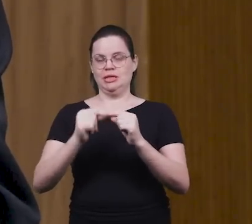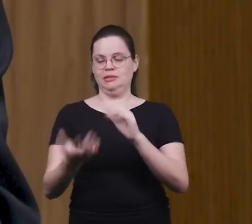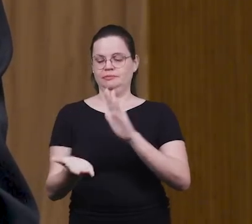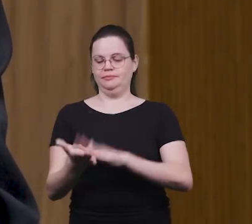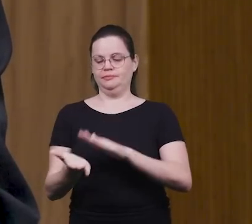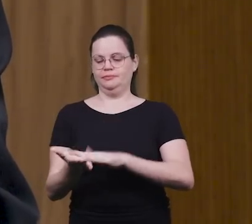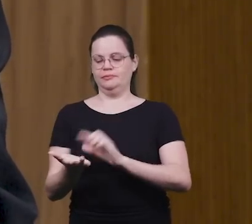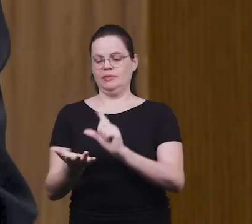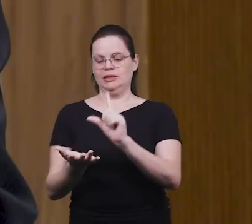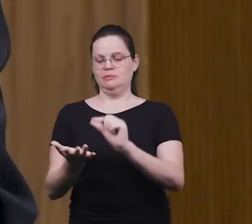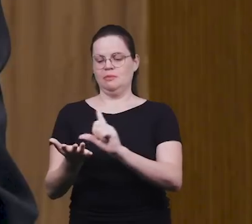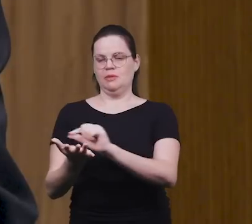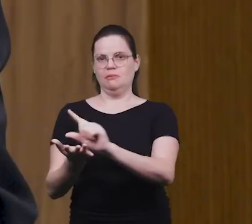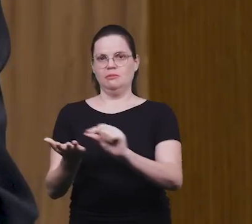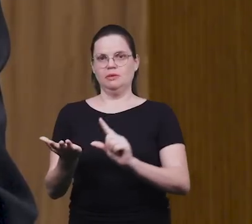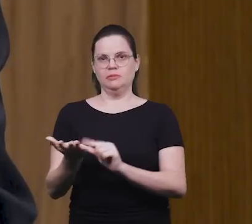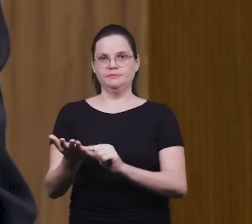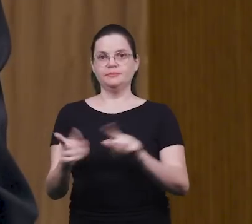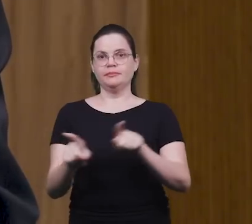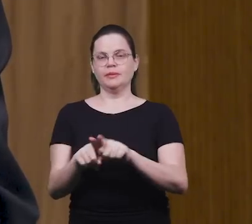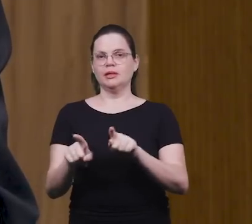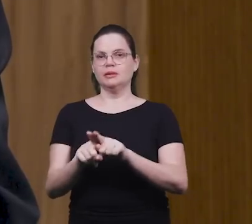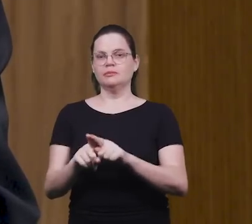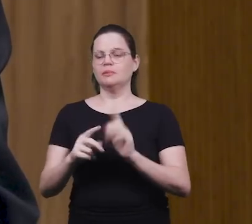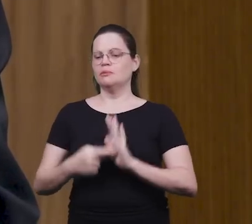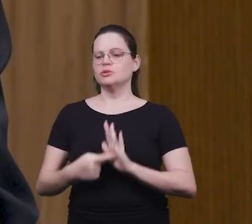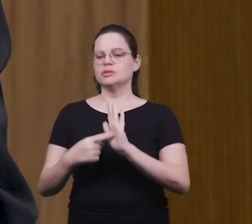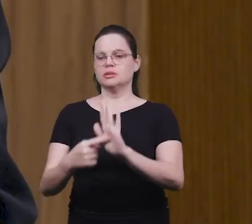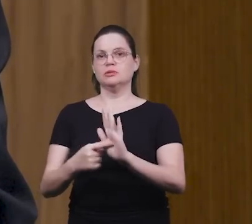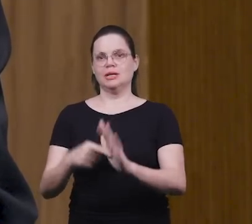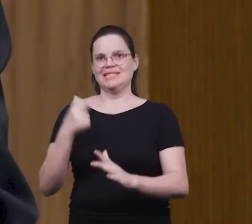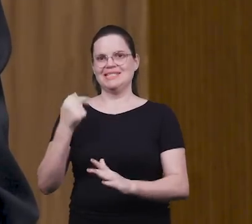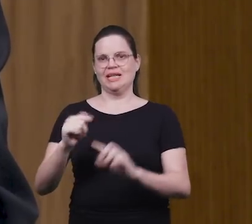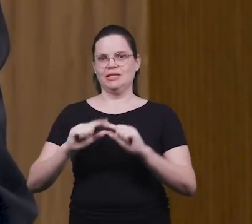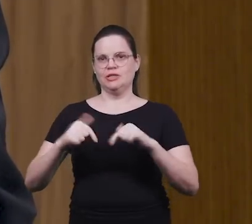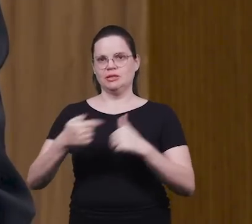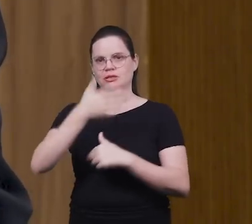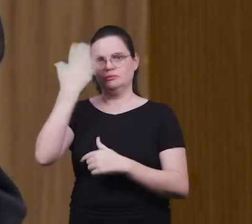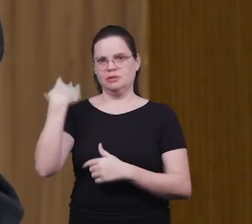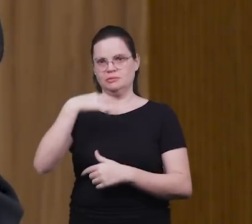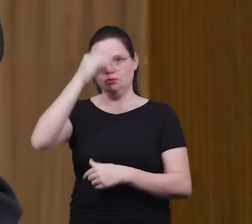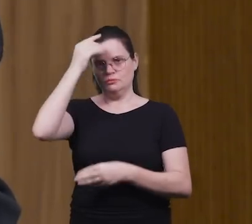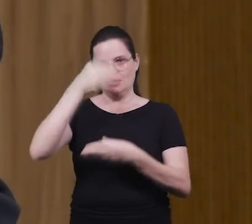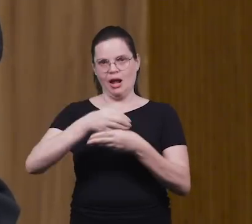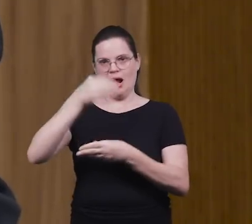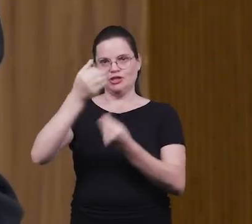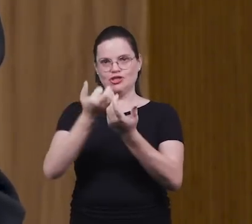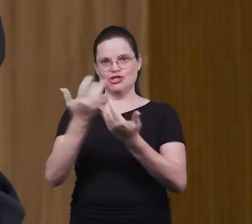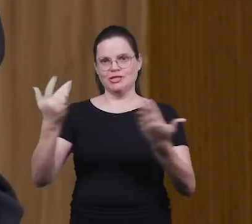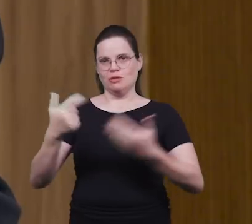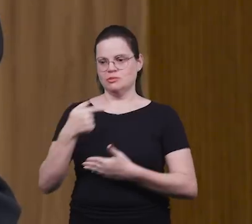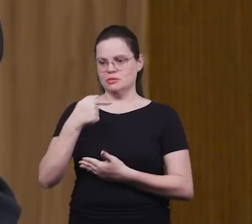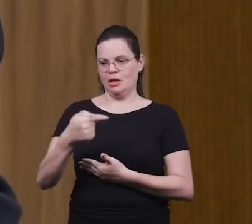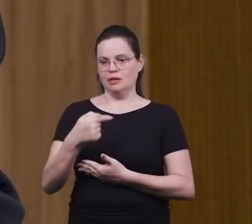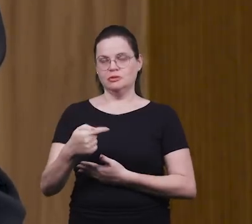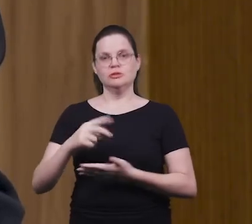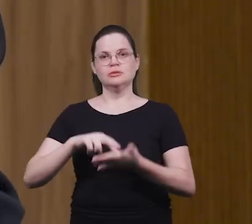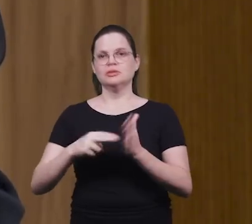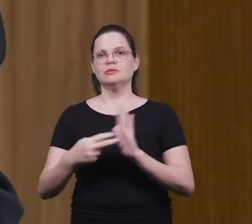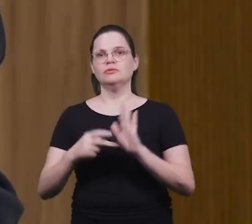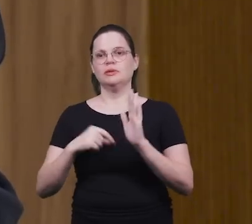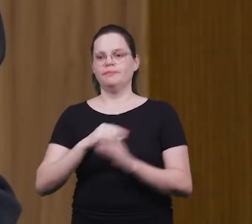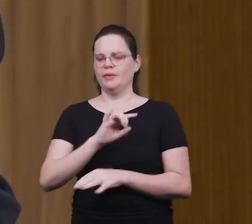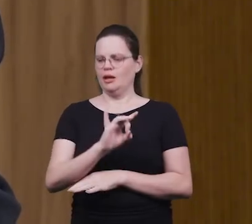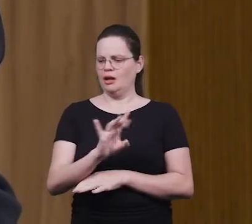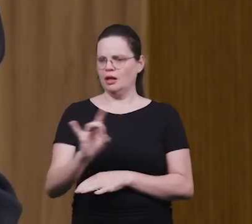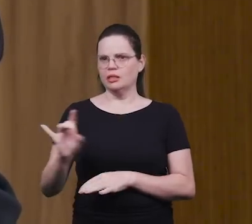e as 7 estrelas, ou seja, mostrando que os 7 elementos que iriam transmitir a mensagem do Espírito Santo, os mensageiros, estariam